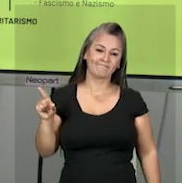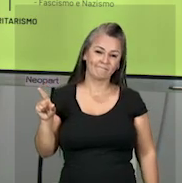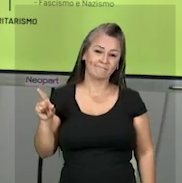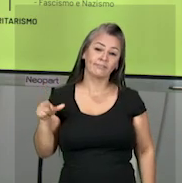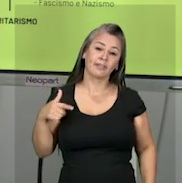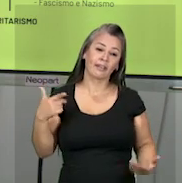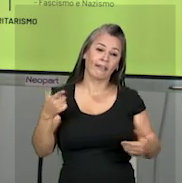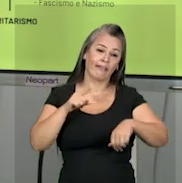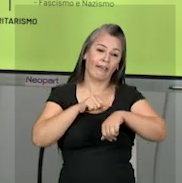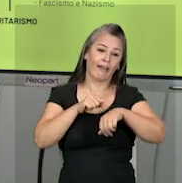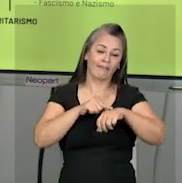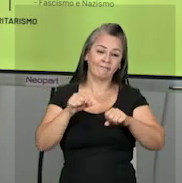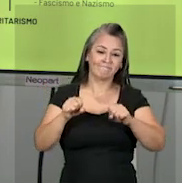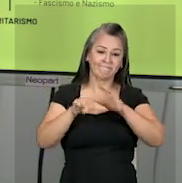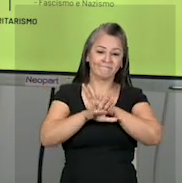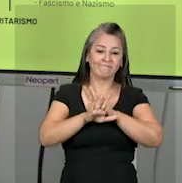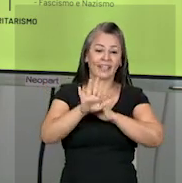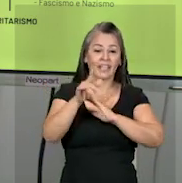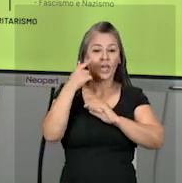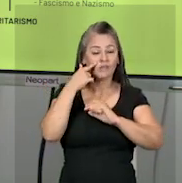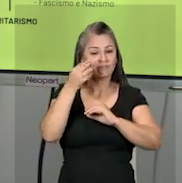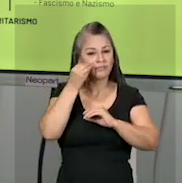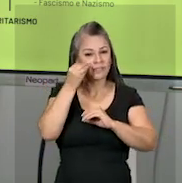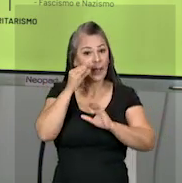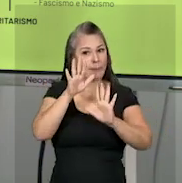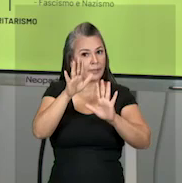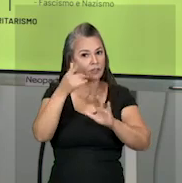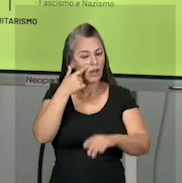por aqui. Lembrando que são posições